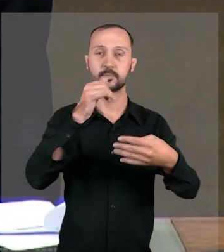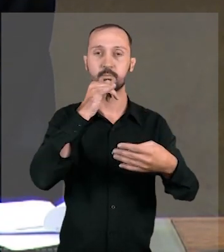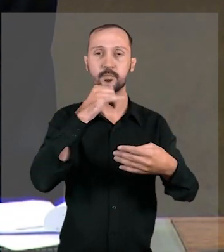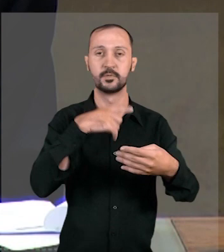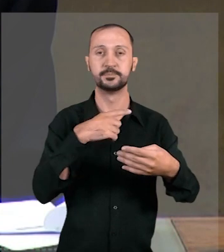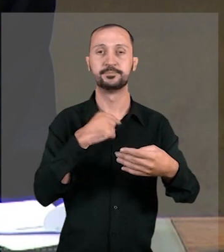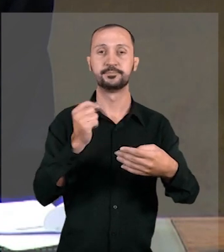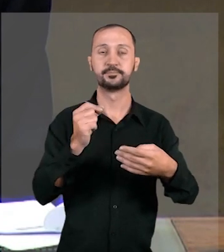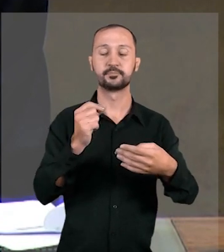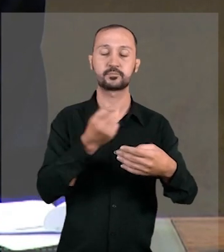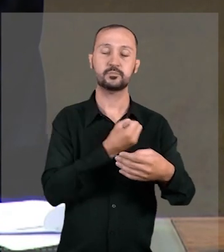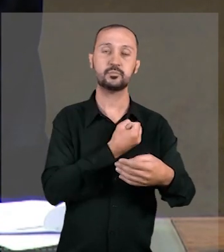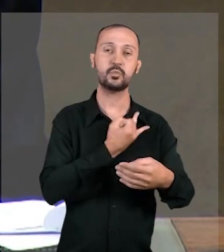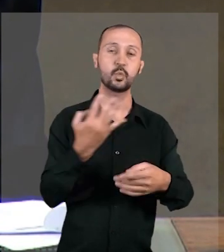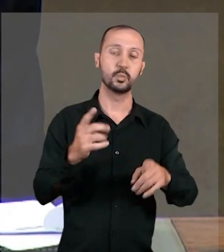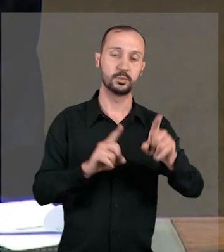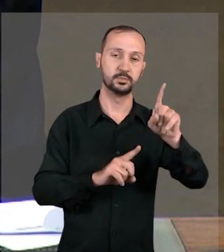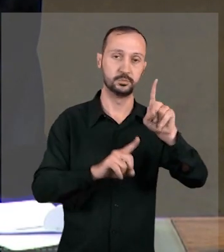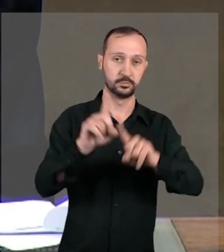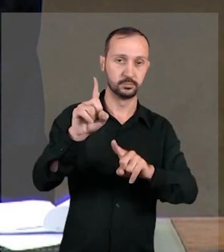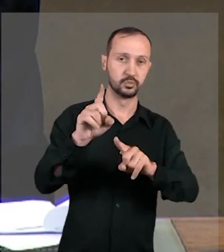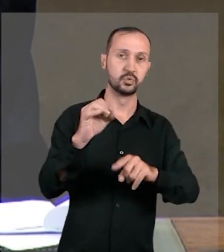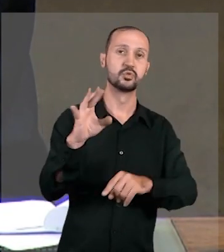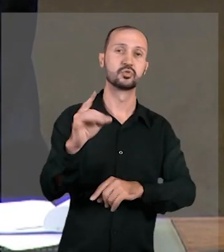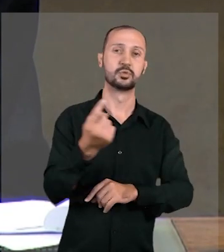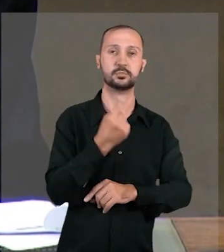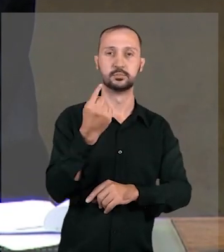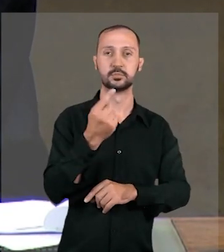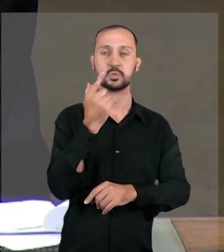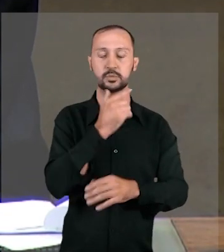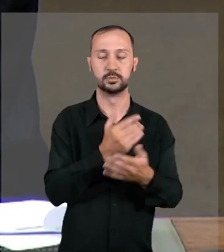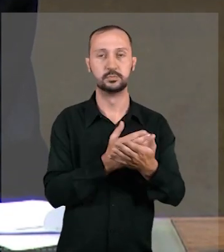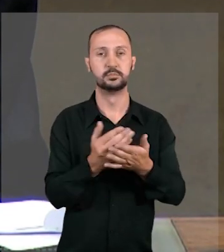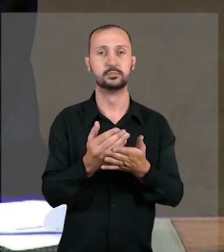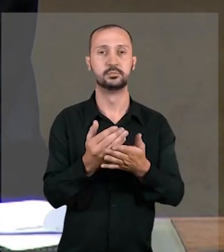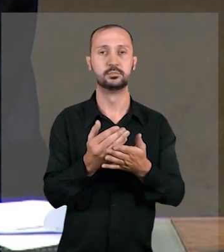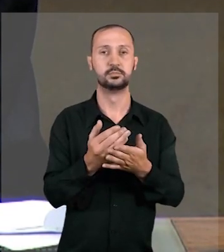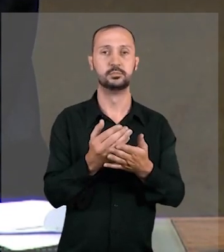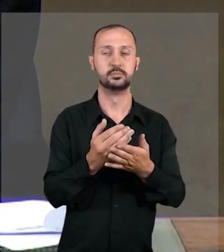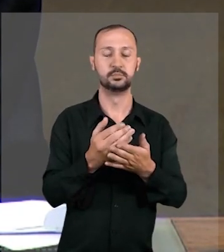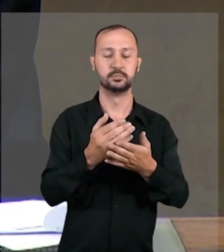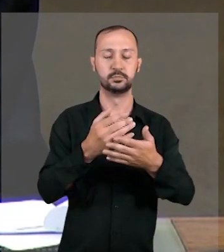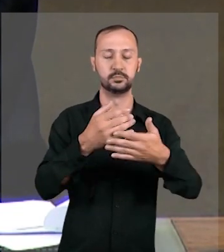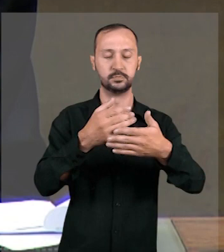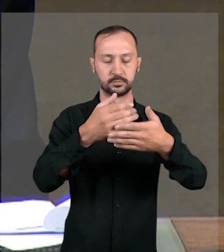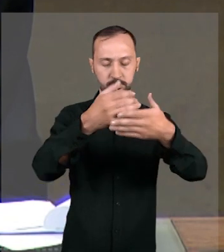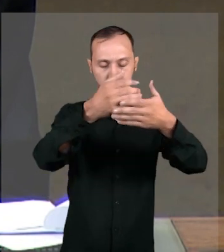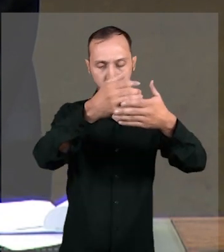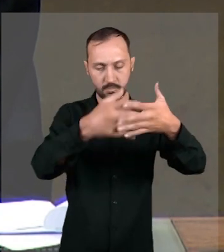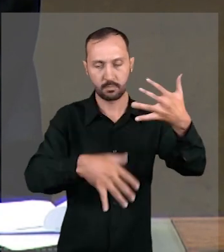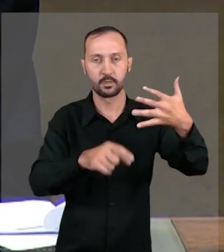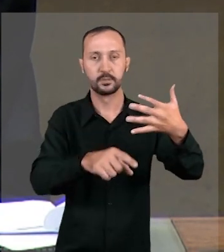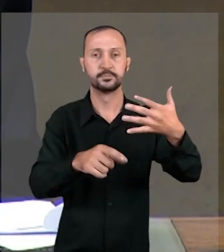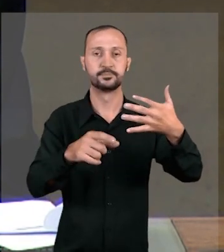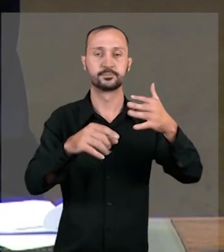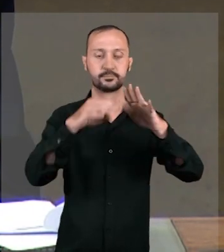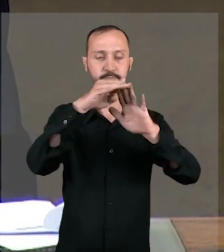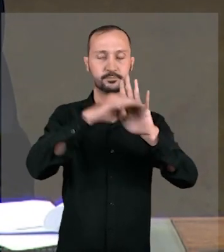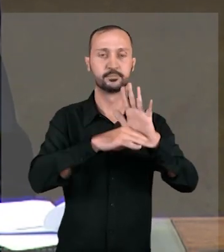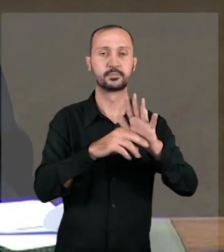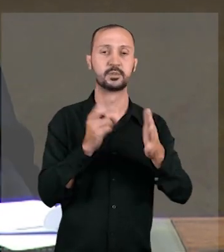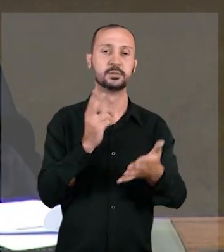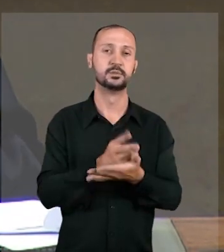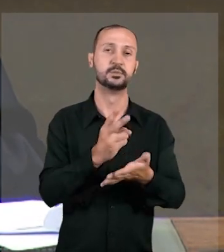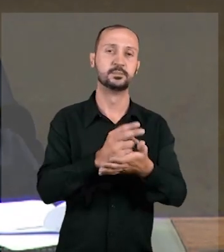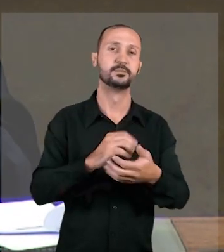o quociente eleitoral, sozinho, ele entra, ele fura a lista. Se ele não obtiver, segue-se